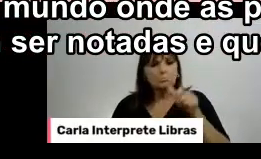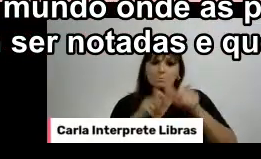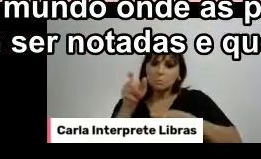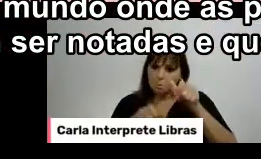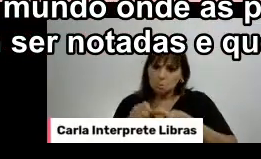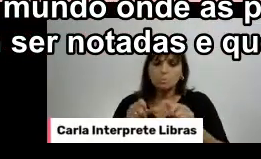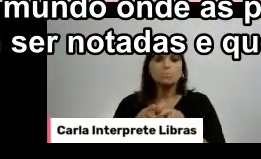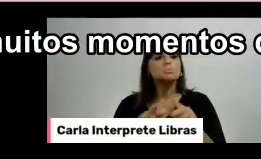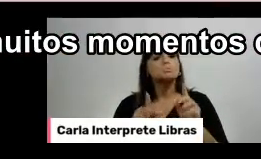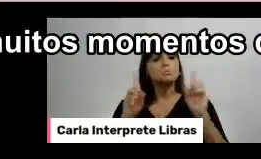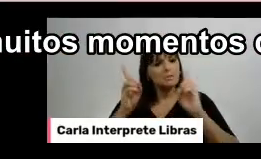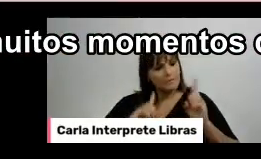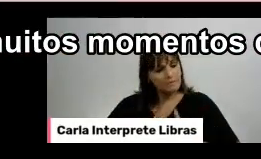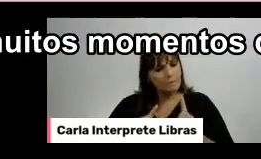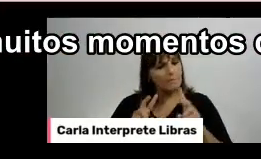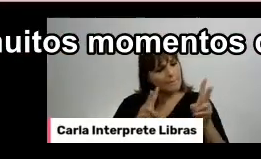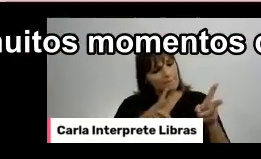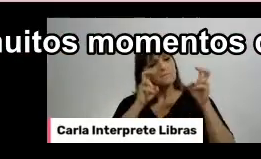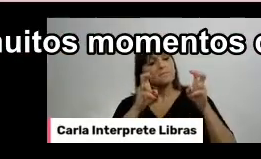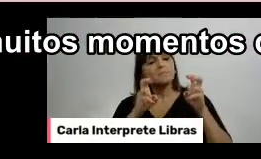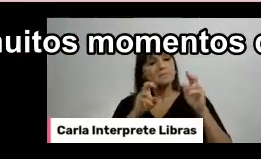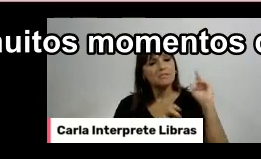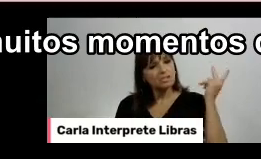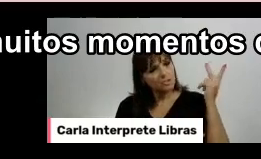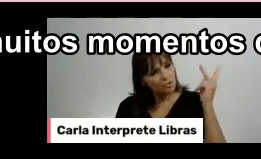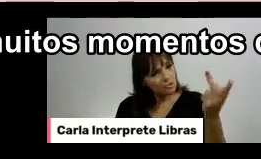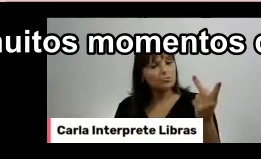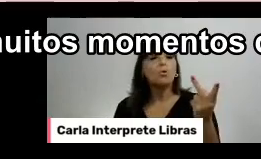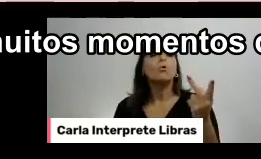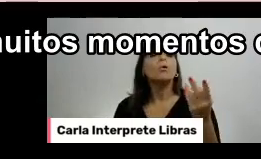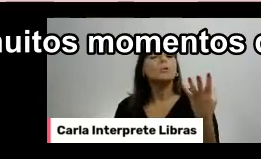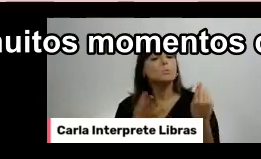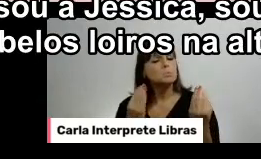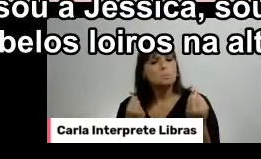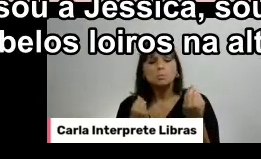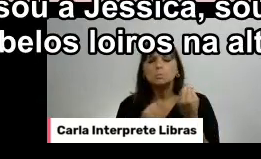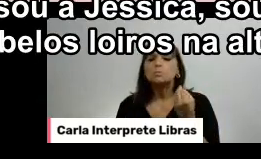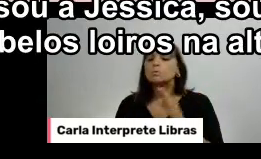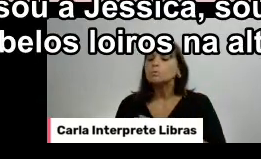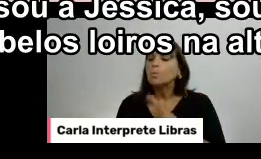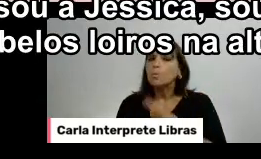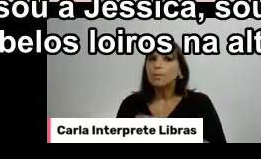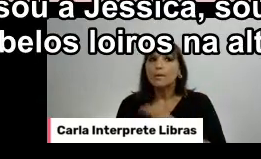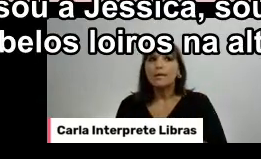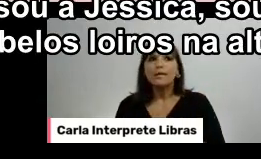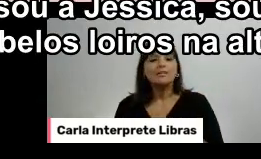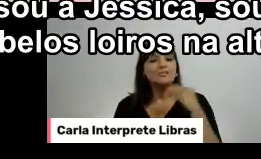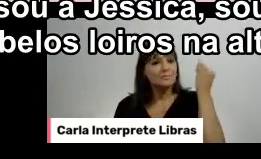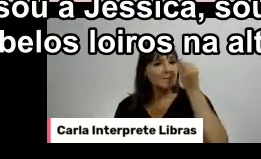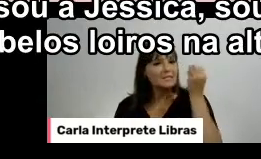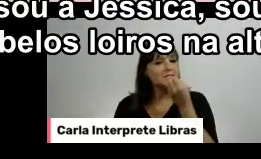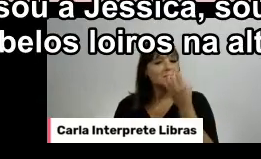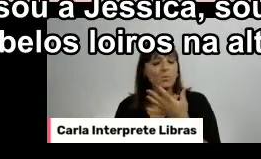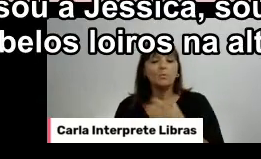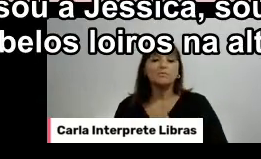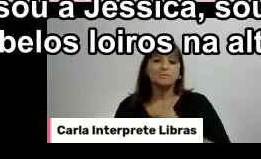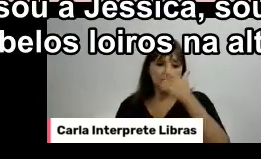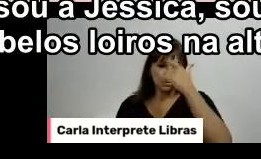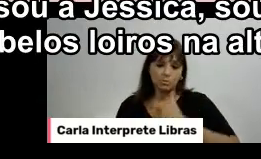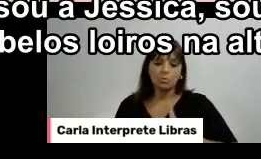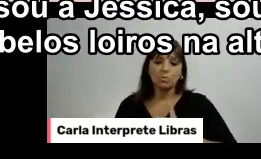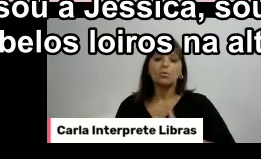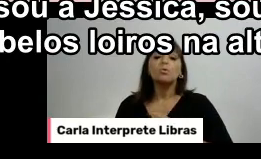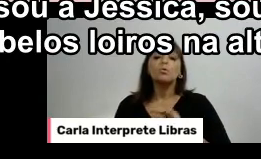e que suas histórias contenham muitos momentos de experiências boas. Eu sou a Jéssica, sou uma mulher cis, tenho